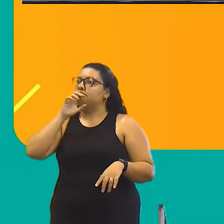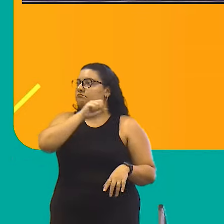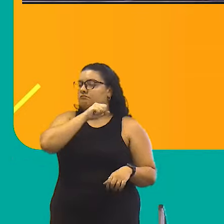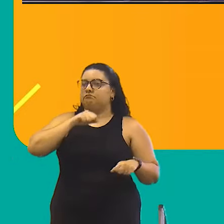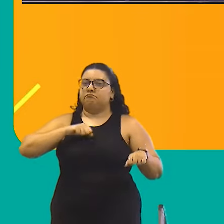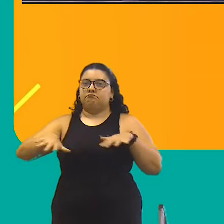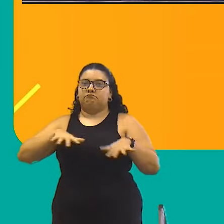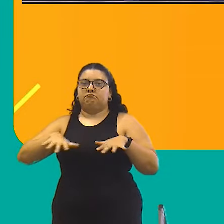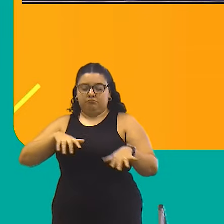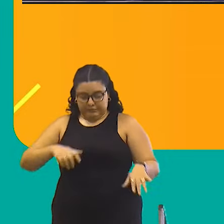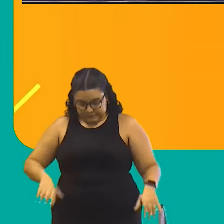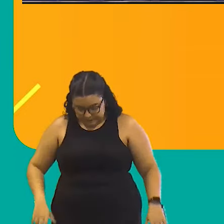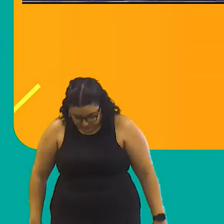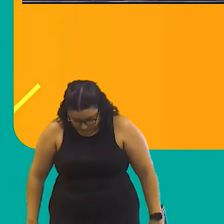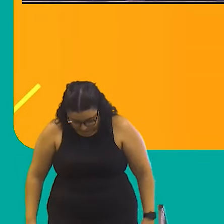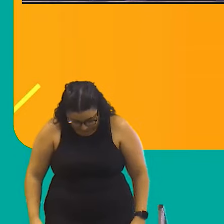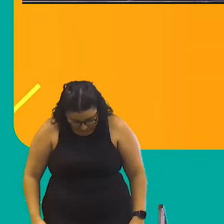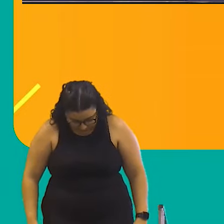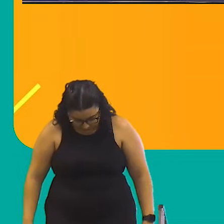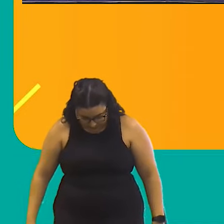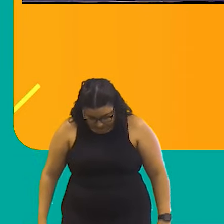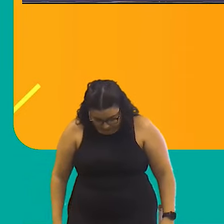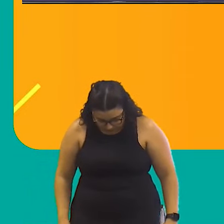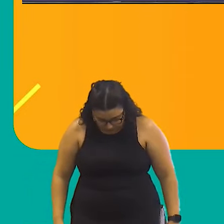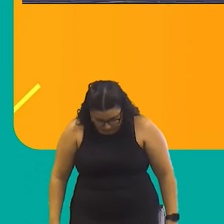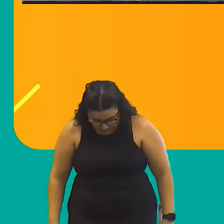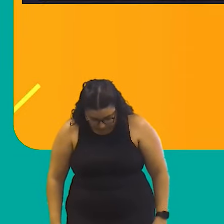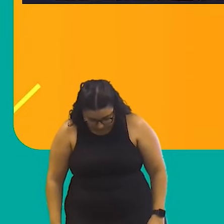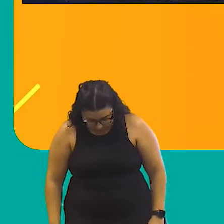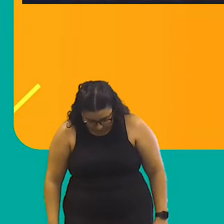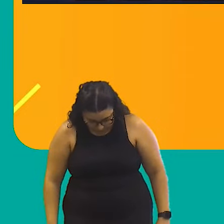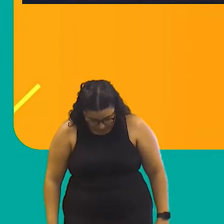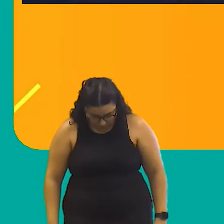Bem curtinha a distância entre duas ondulaçõezinhas, ó. Aqui não, aqui, ó.